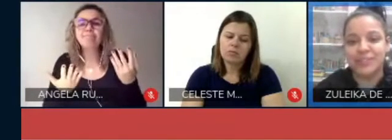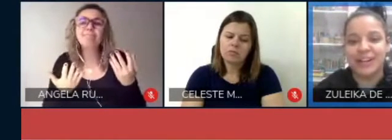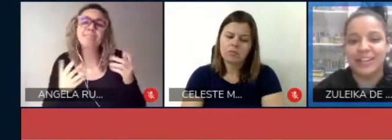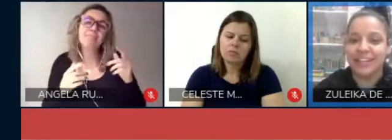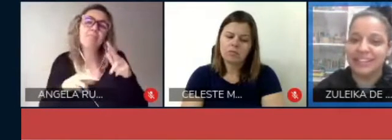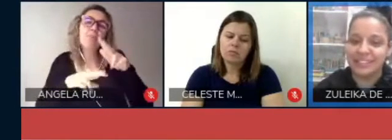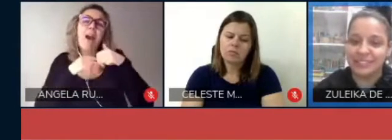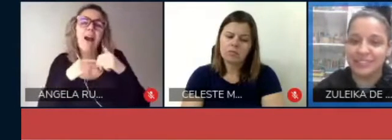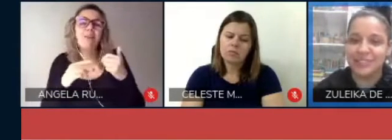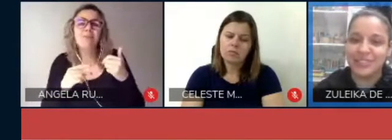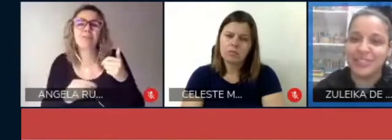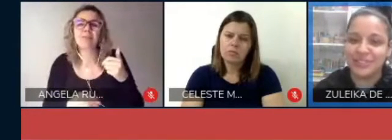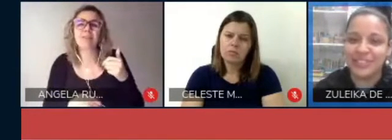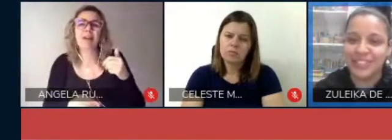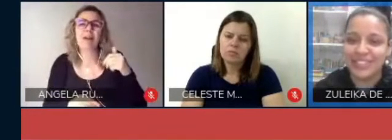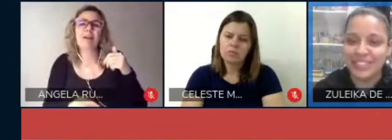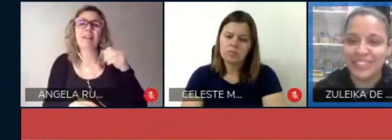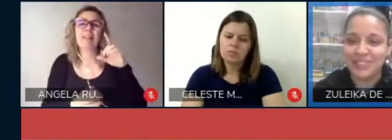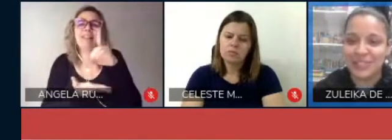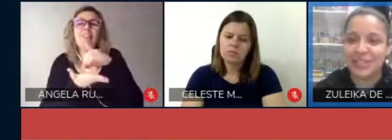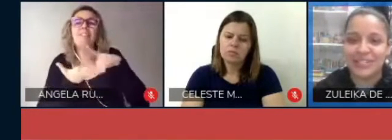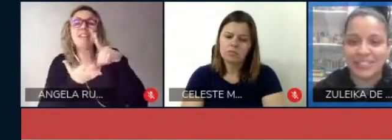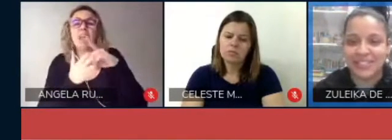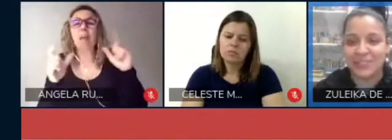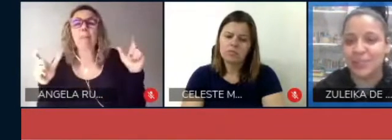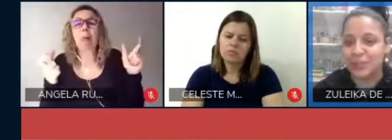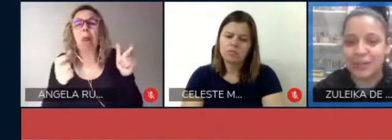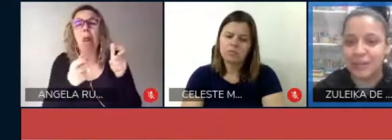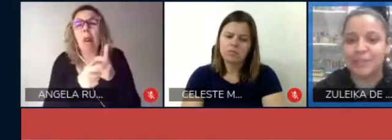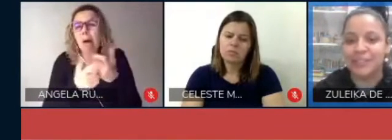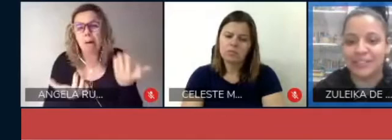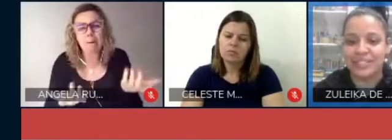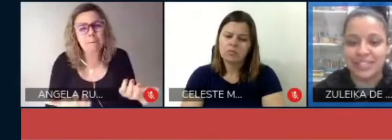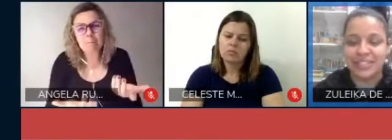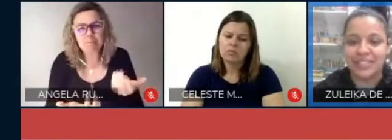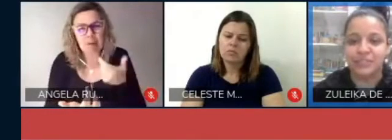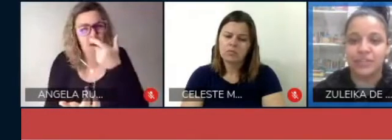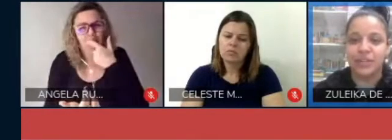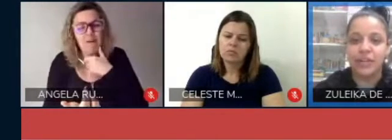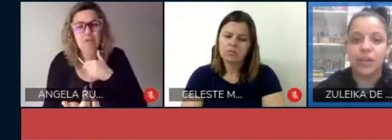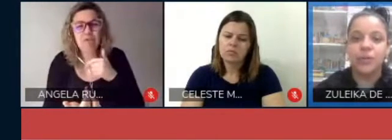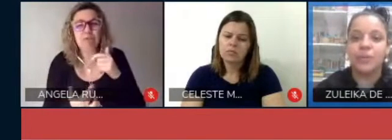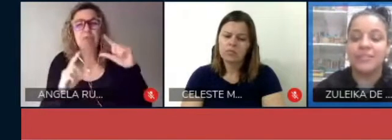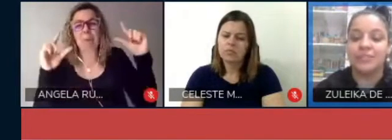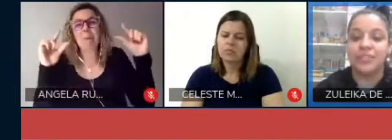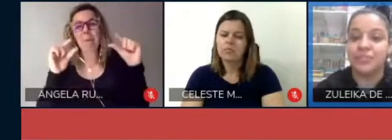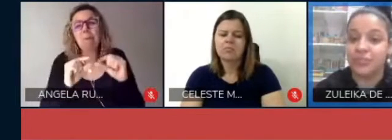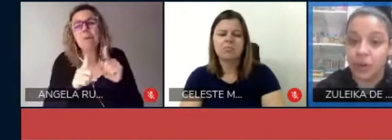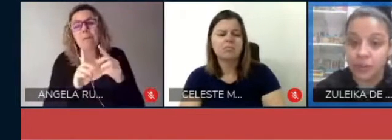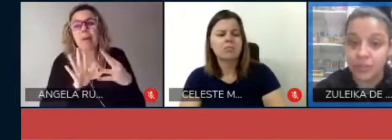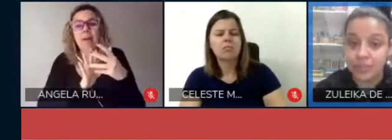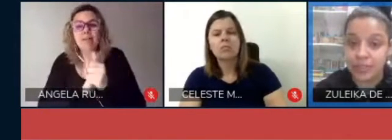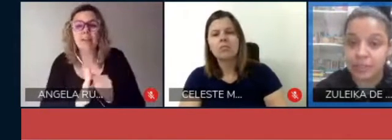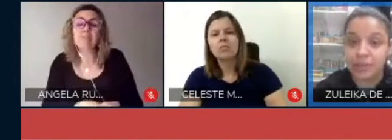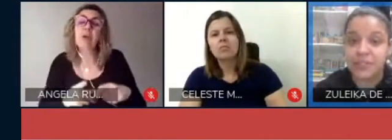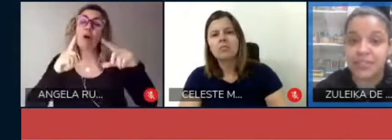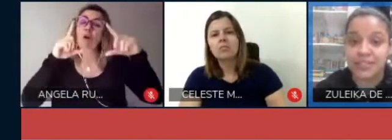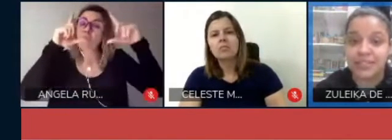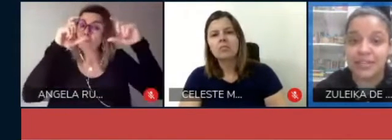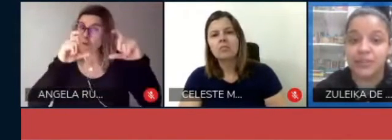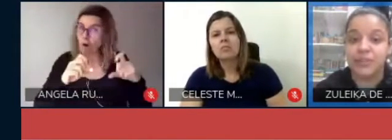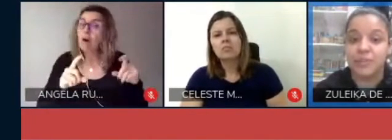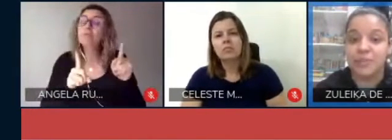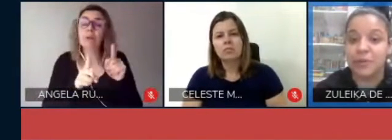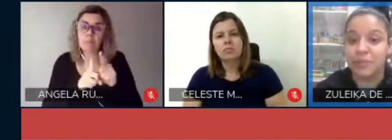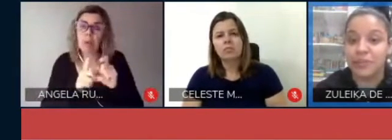que com a queda do uso de DVDs, não sei se eles continuam alimentando esse acervo. Um acervo de fotos, né, que